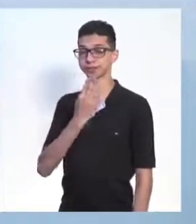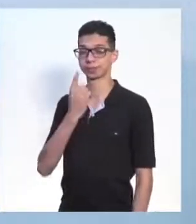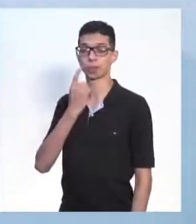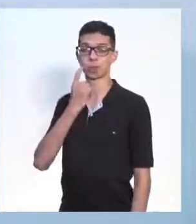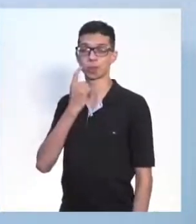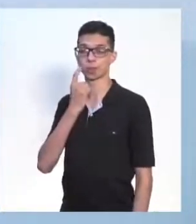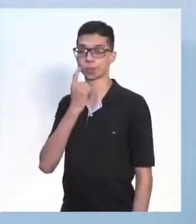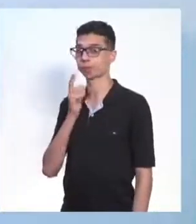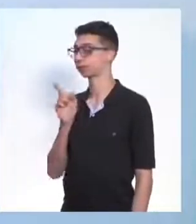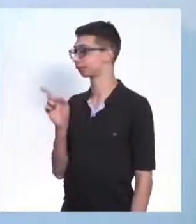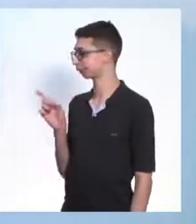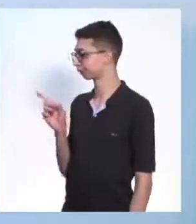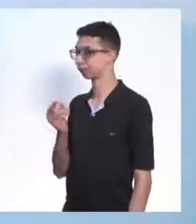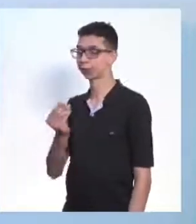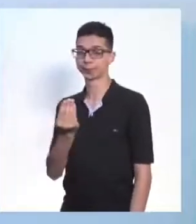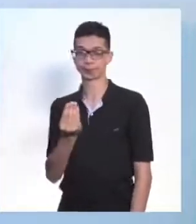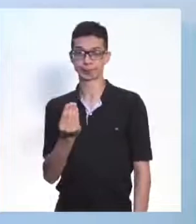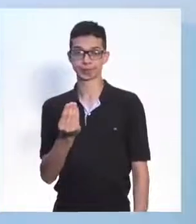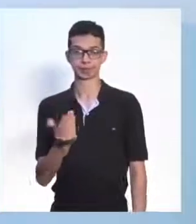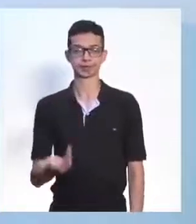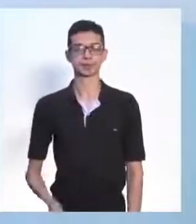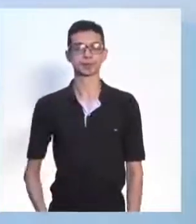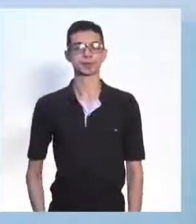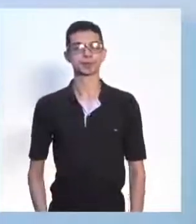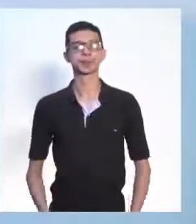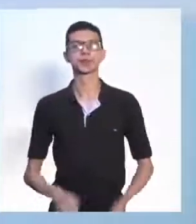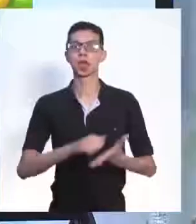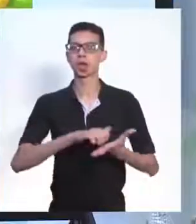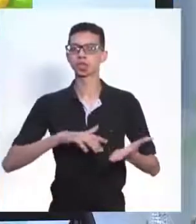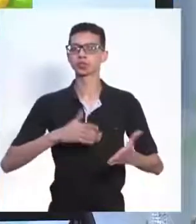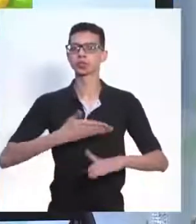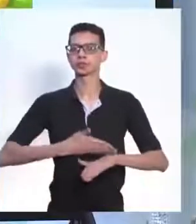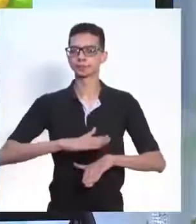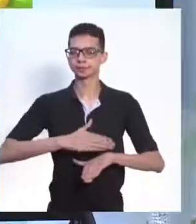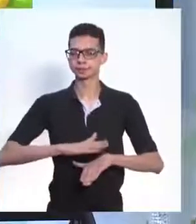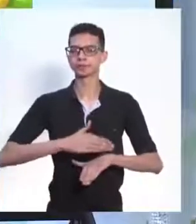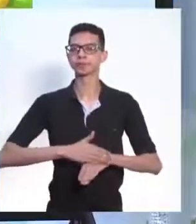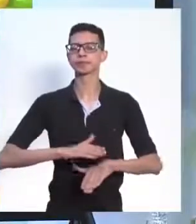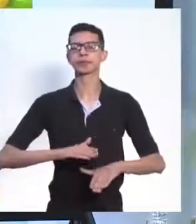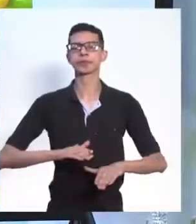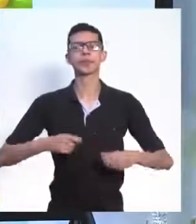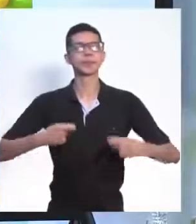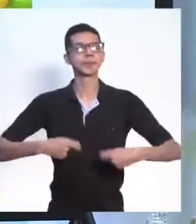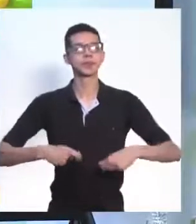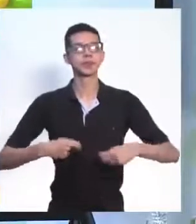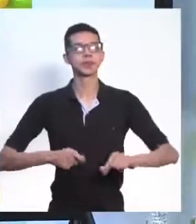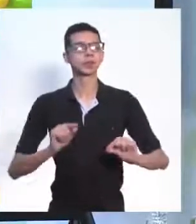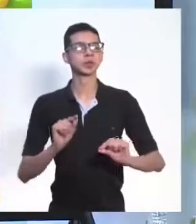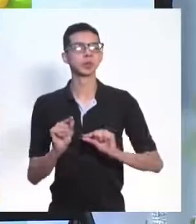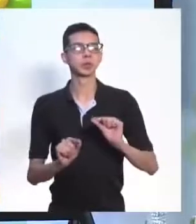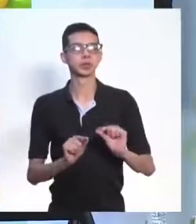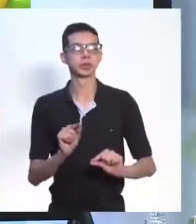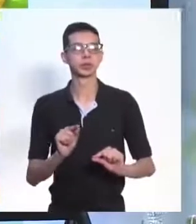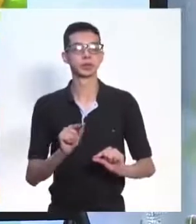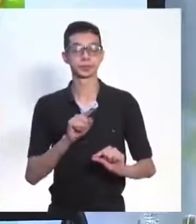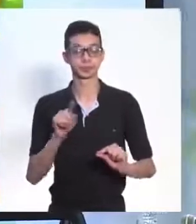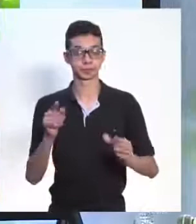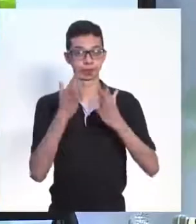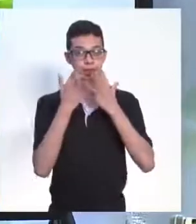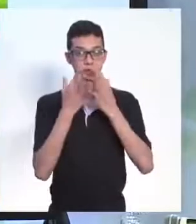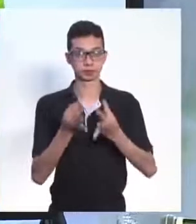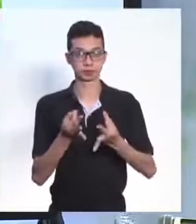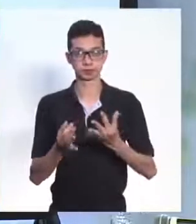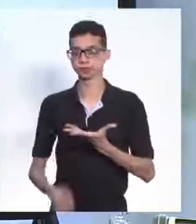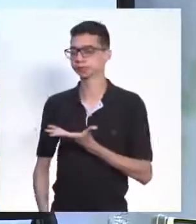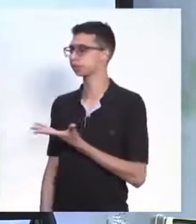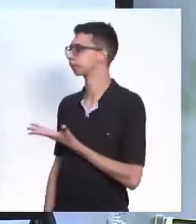agora para a gente fazer algumas atividades com a bala de goma. O que nós precisamos reparar aqui? Eu